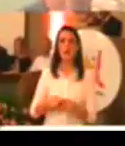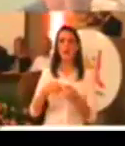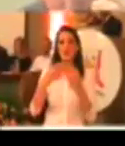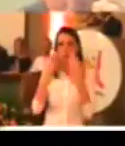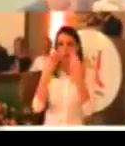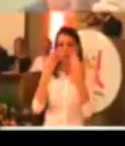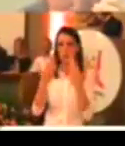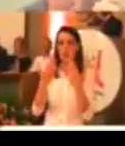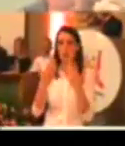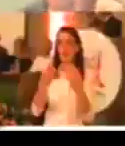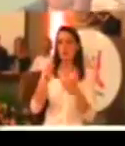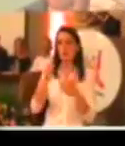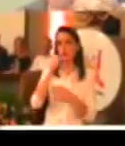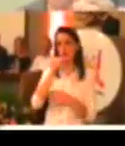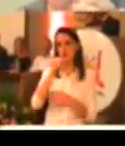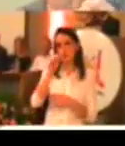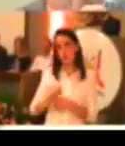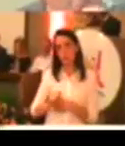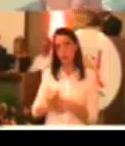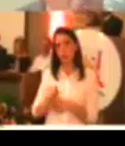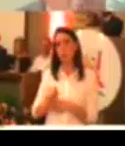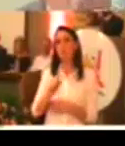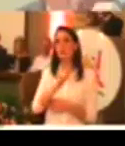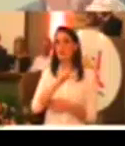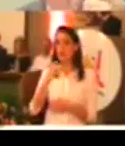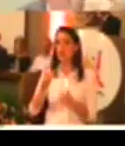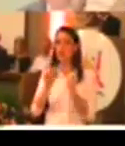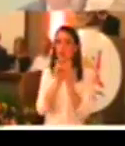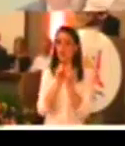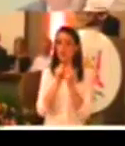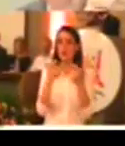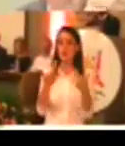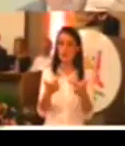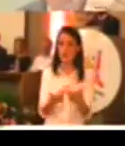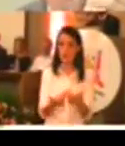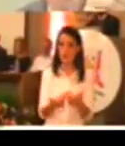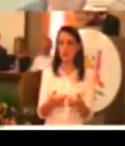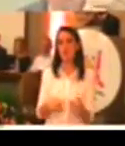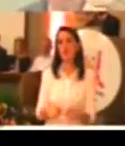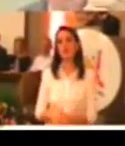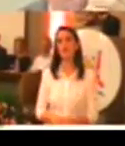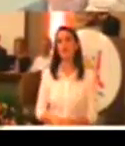representa a região sul na Assembleia Legislativa.